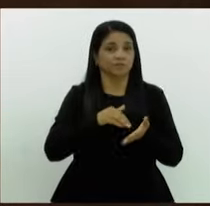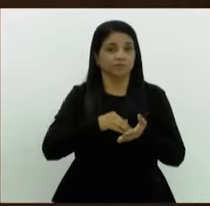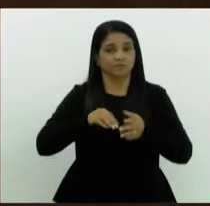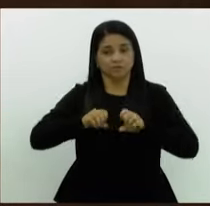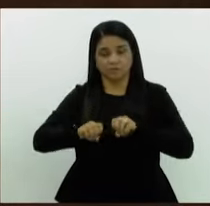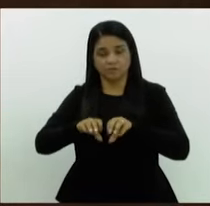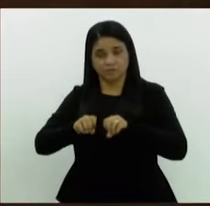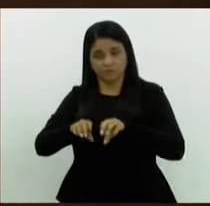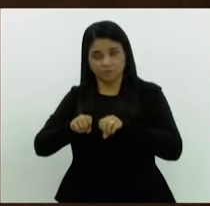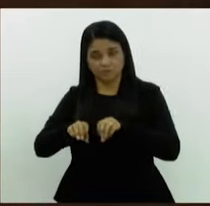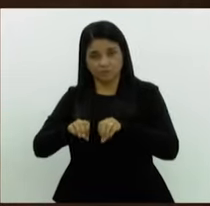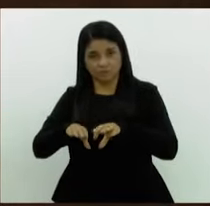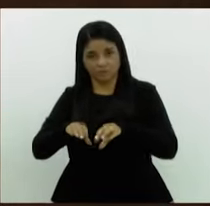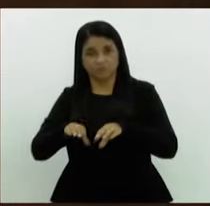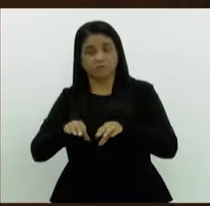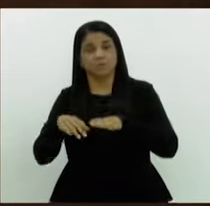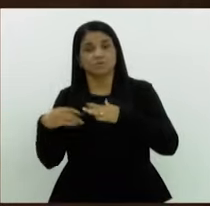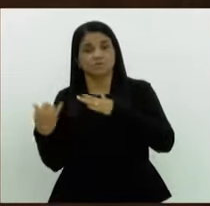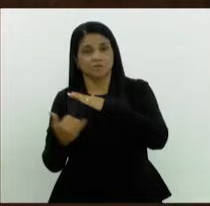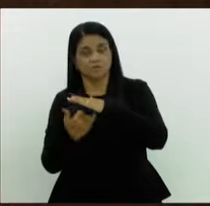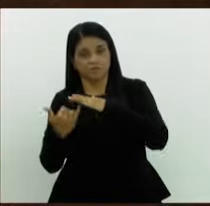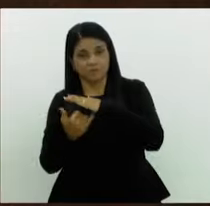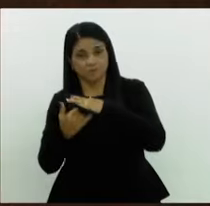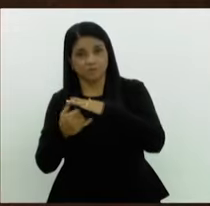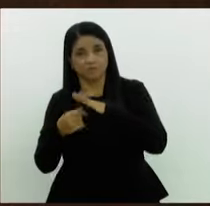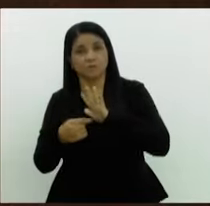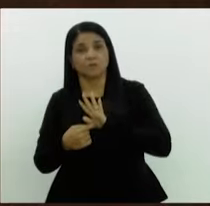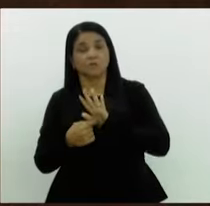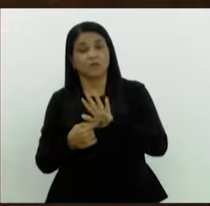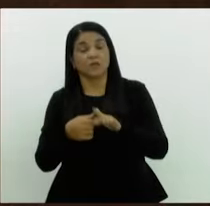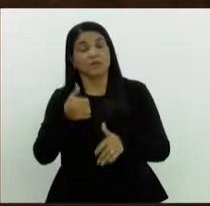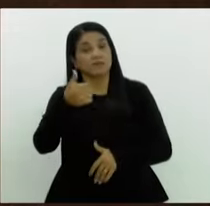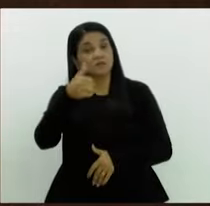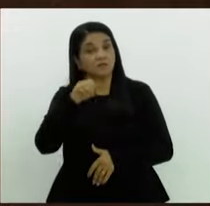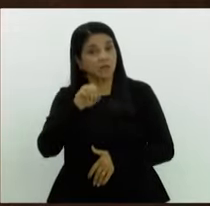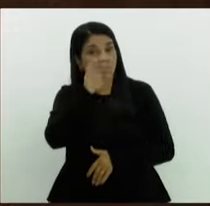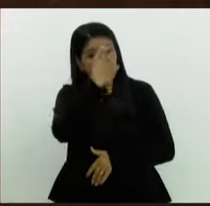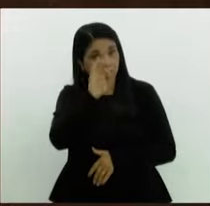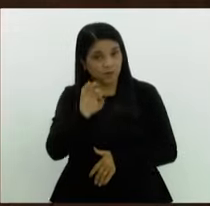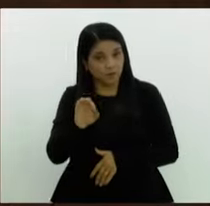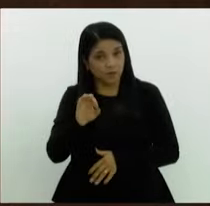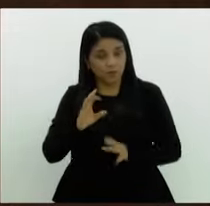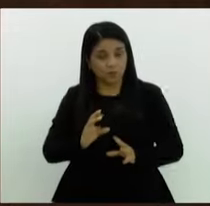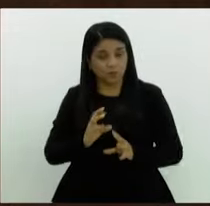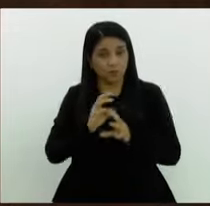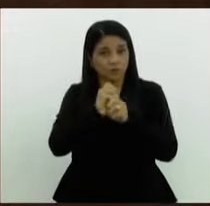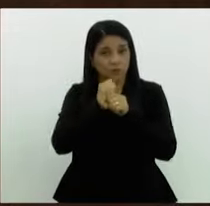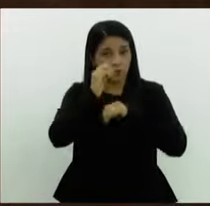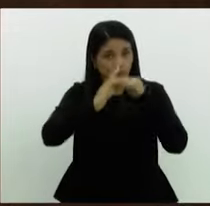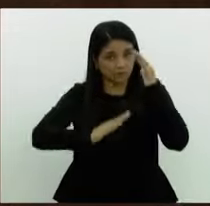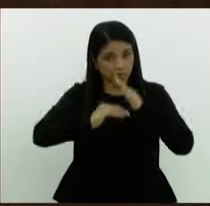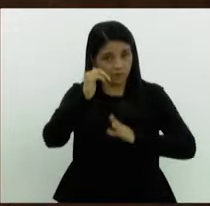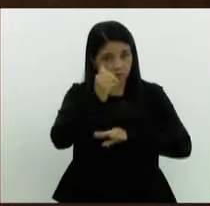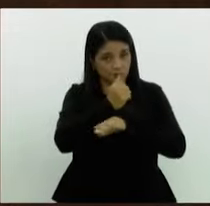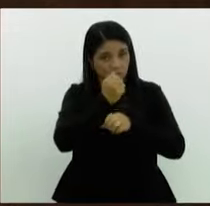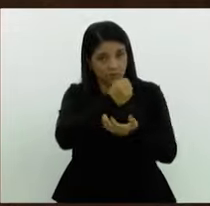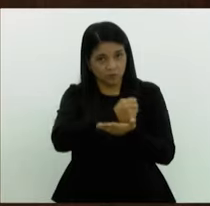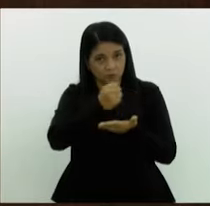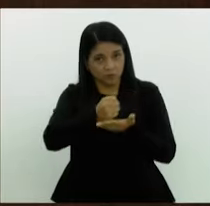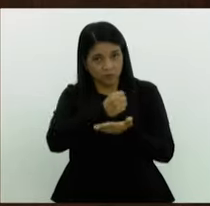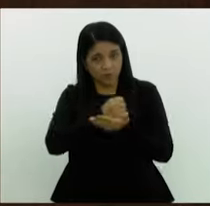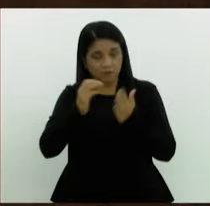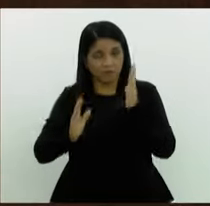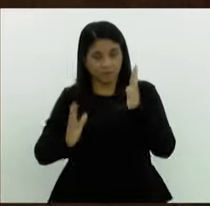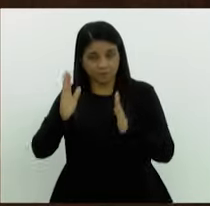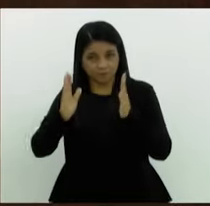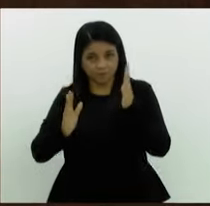órgãos competentes, que dispõe que, no mínimo, 10% do total de profissionais contratados de forma